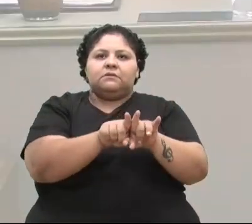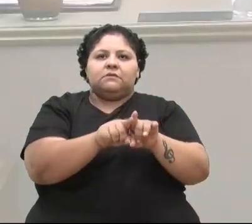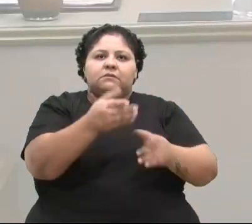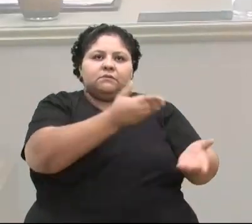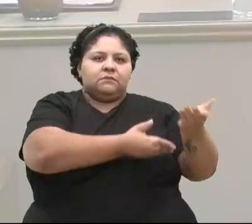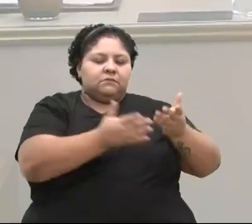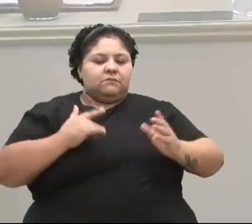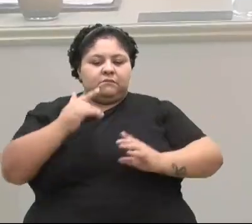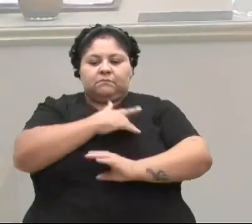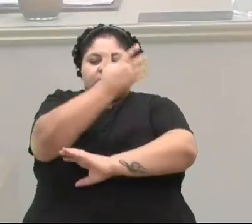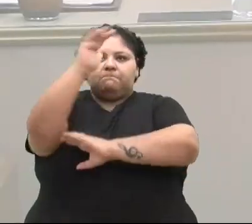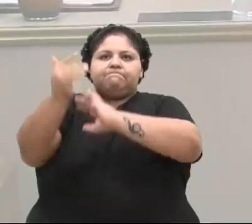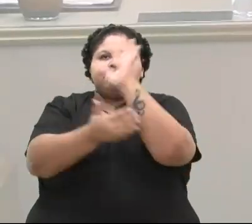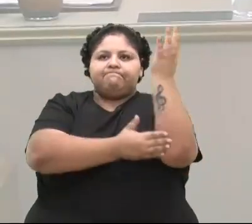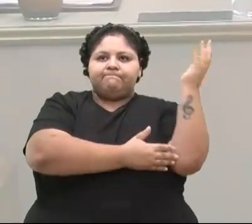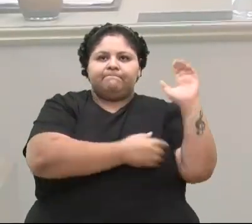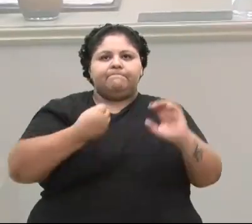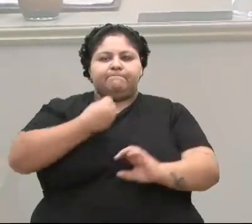Saúde e Meio Ambiente. Parecer número